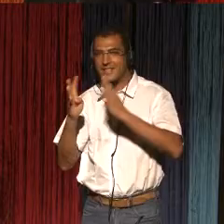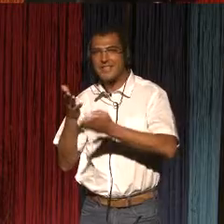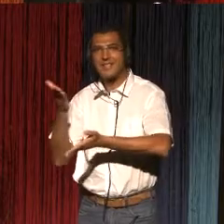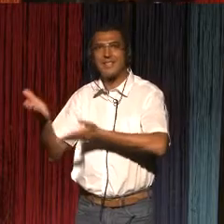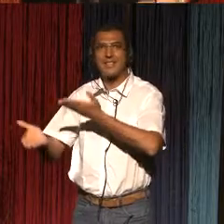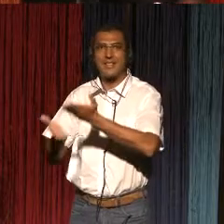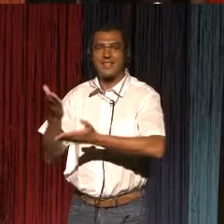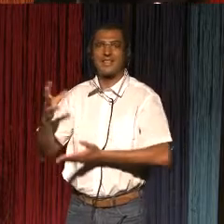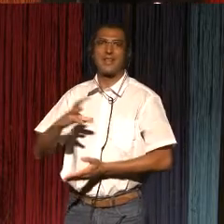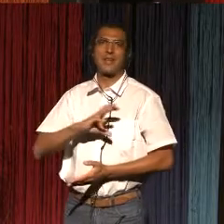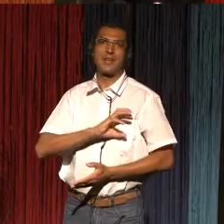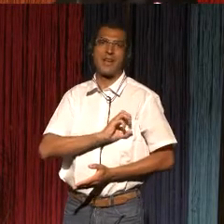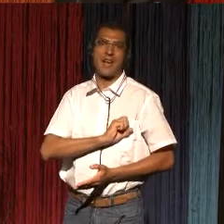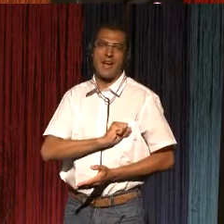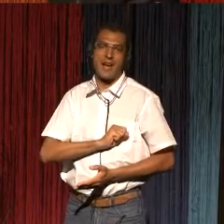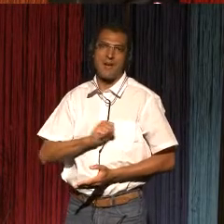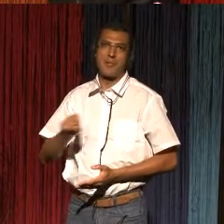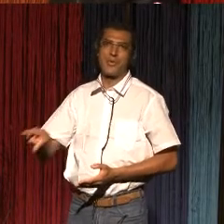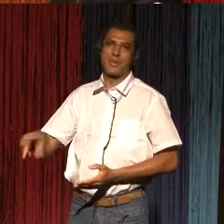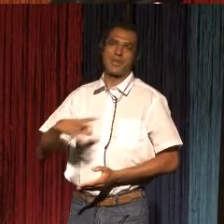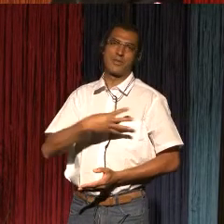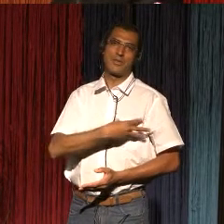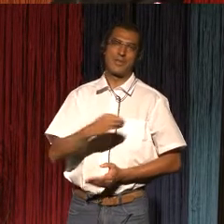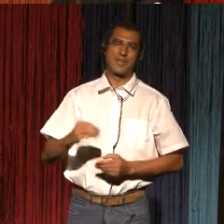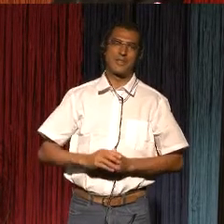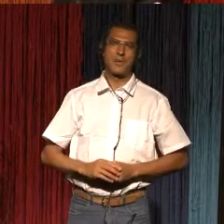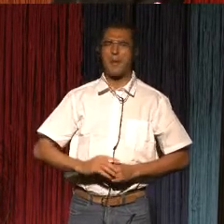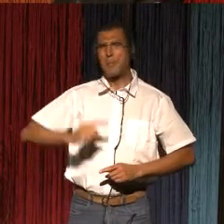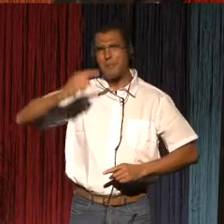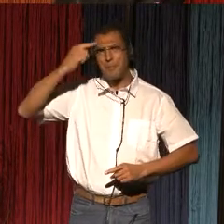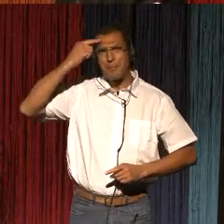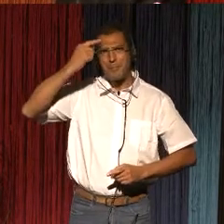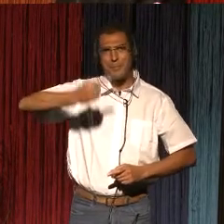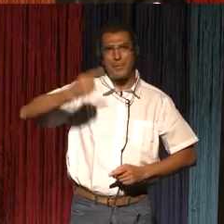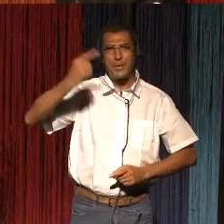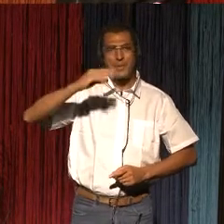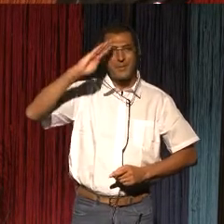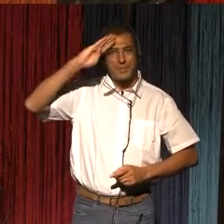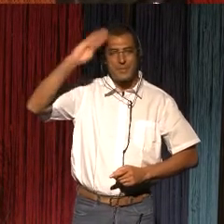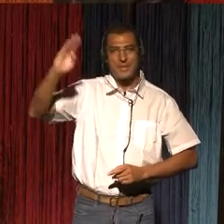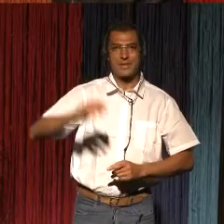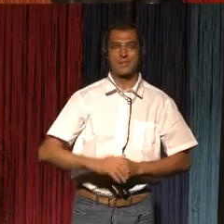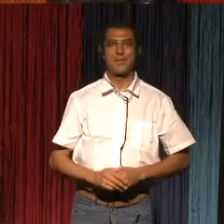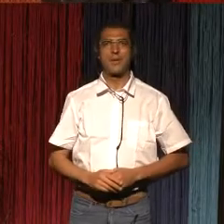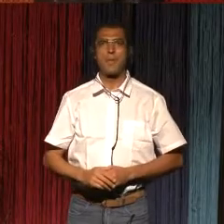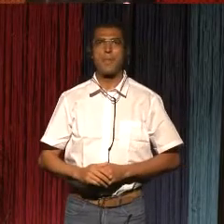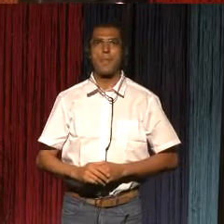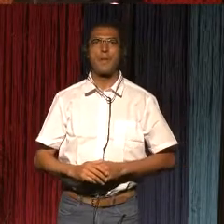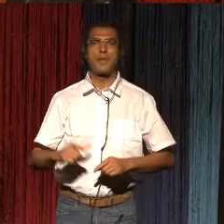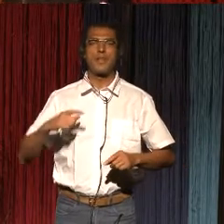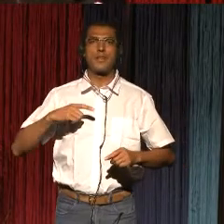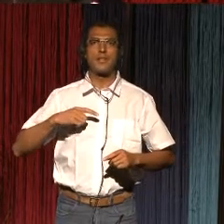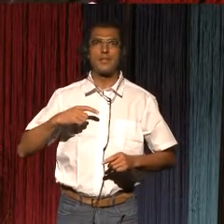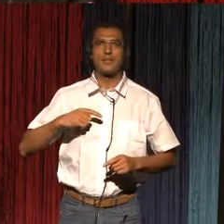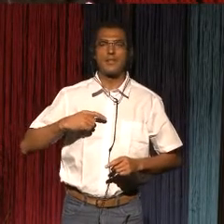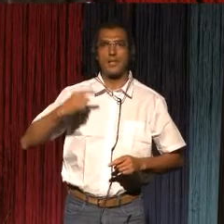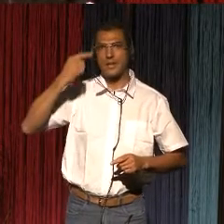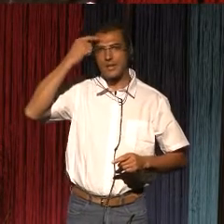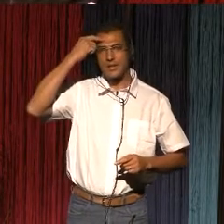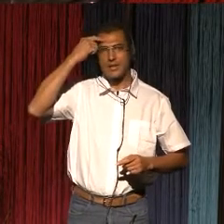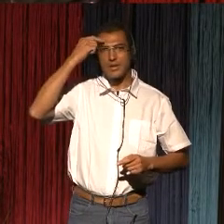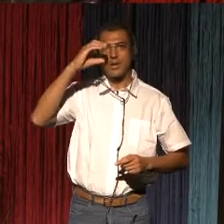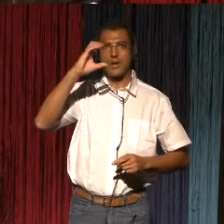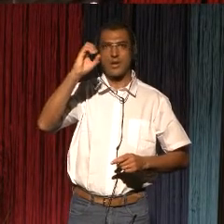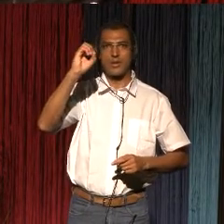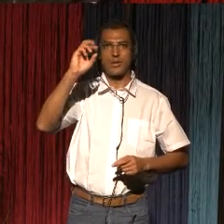outras regiões neurais que estão interconectadas. Aqui, só queria dizer que o córtex pré-frontal é muito grande. Aqui é